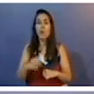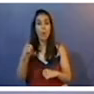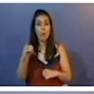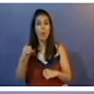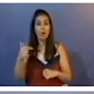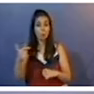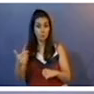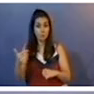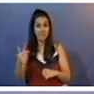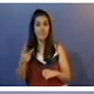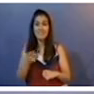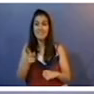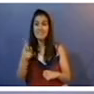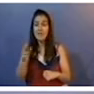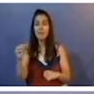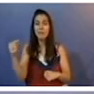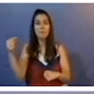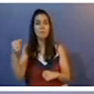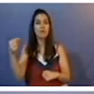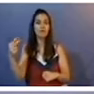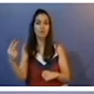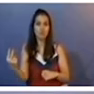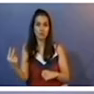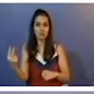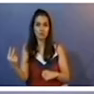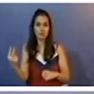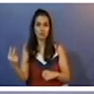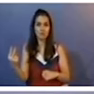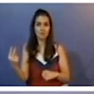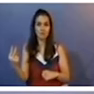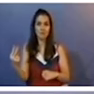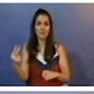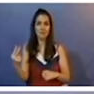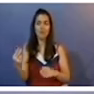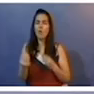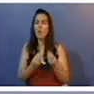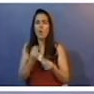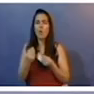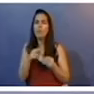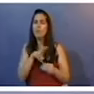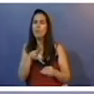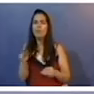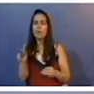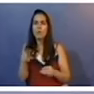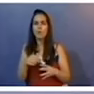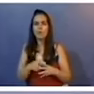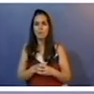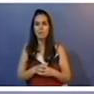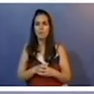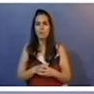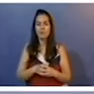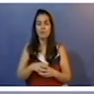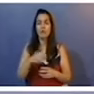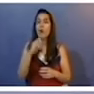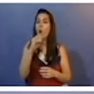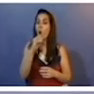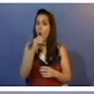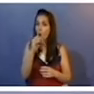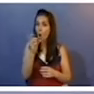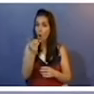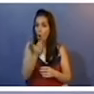sempre vai apresentar a carga -2. Então, o seu nome ele é composto da seguinte maneira: a palavra